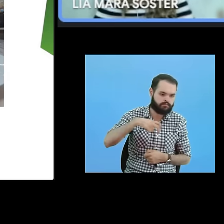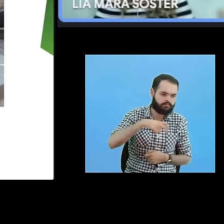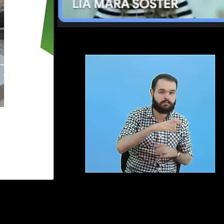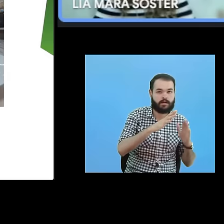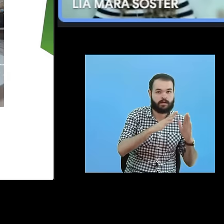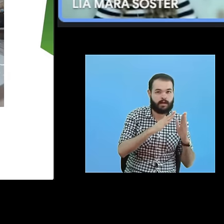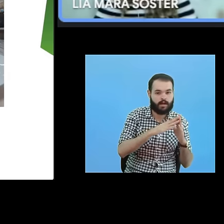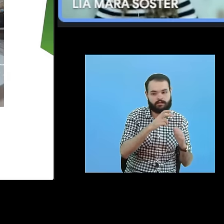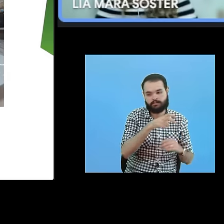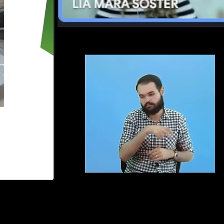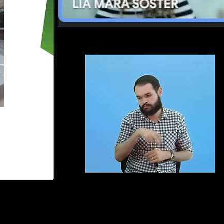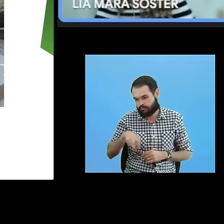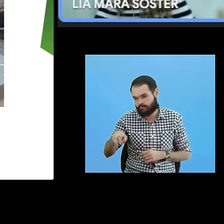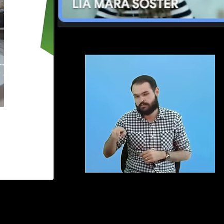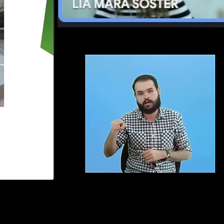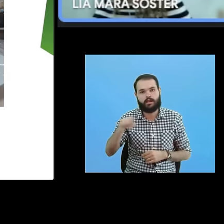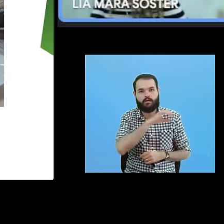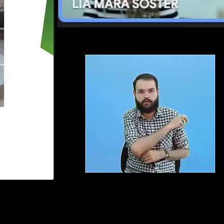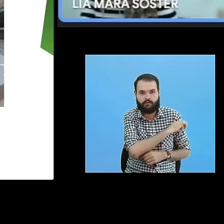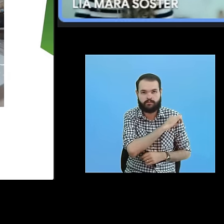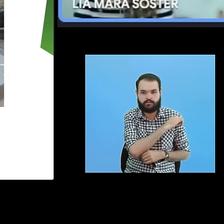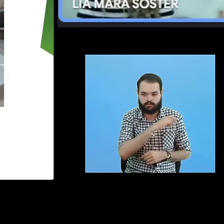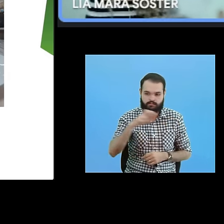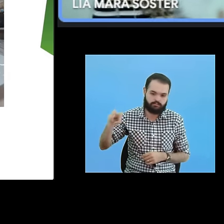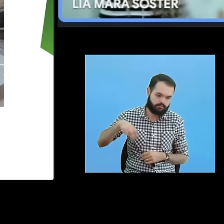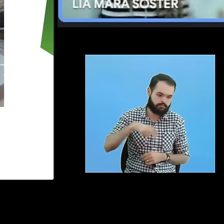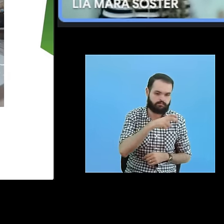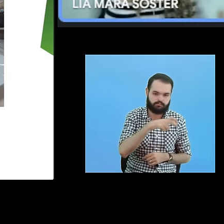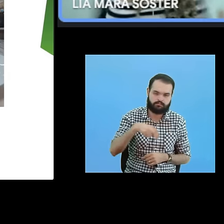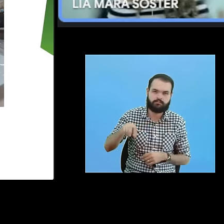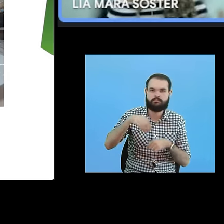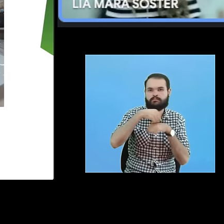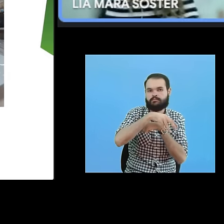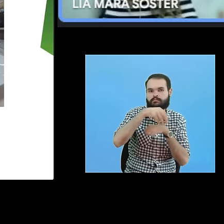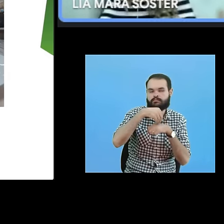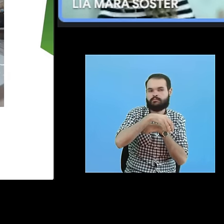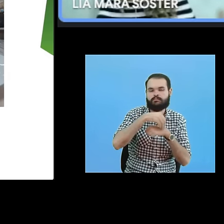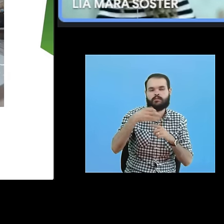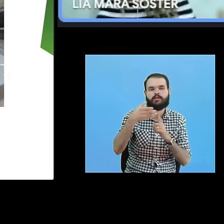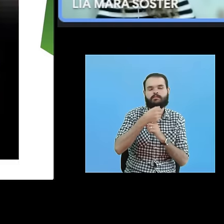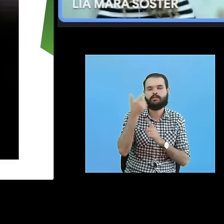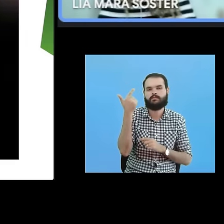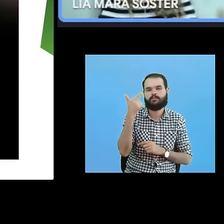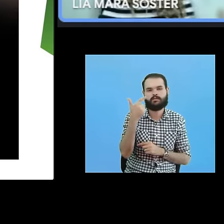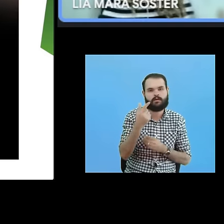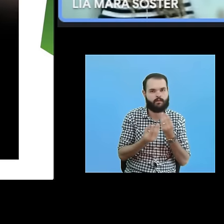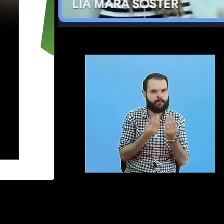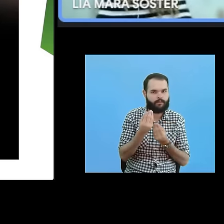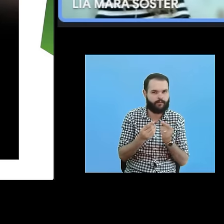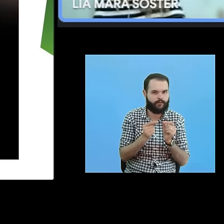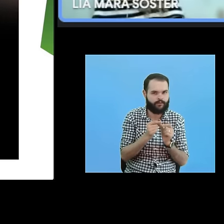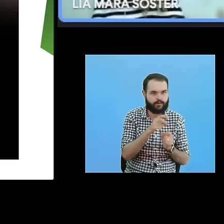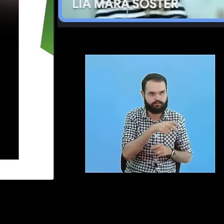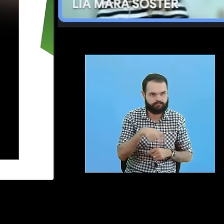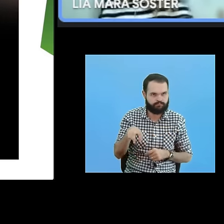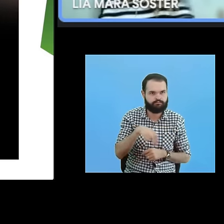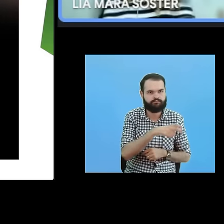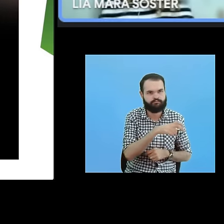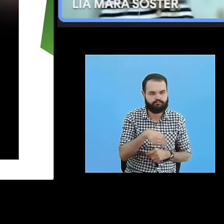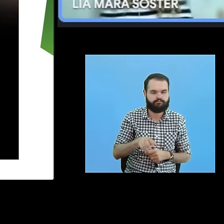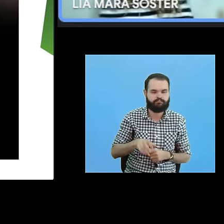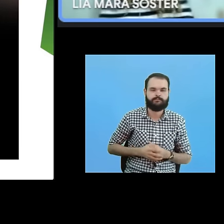oficina também recebiam algumas orientações, as que ainda não tinham total domínio de realizar essa